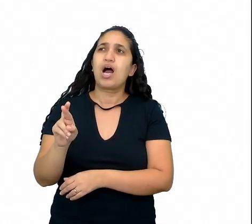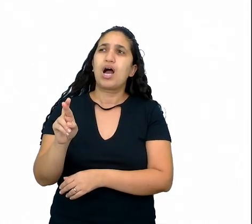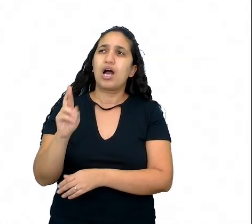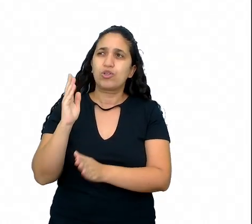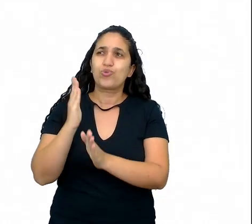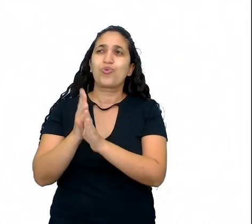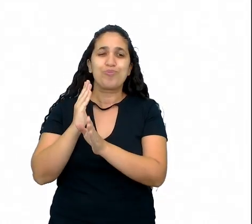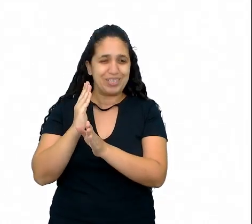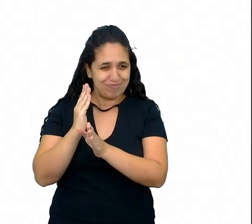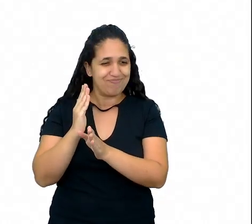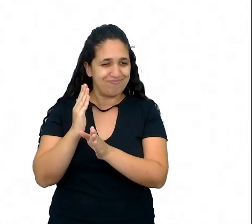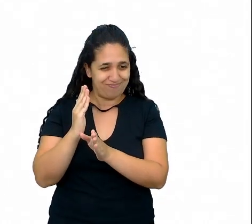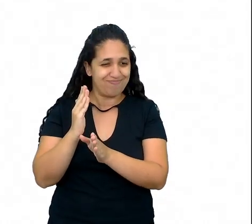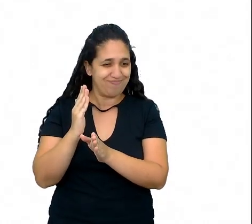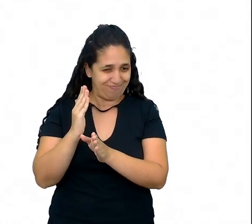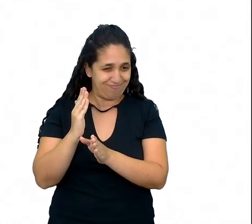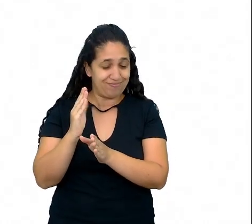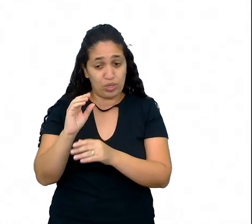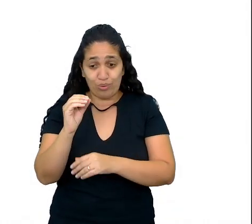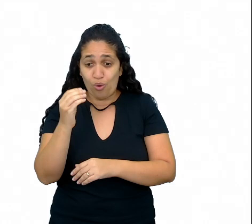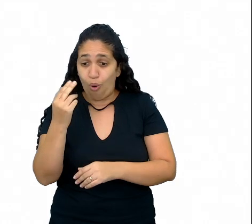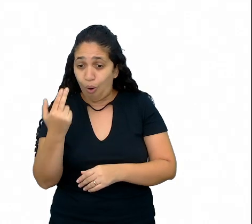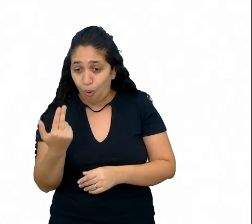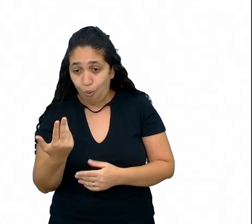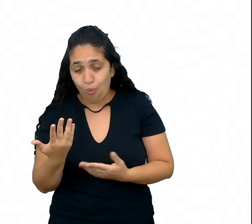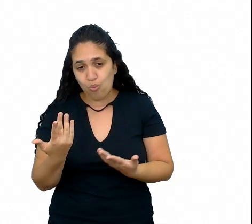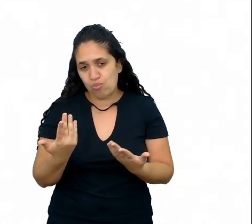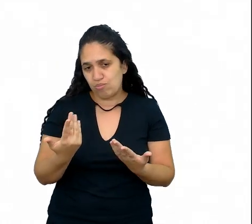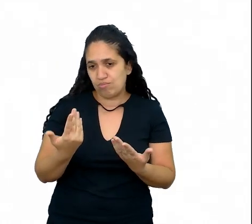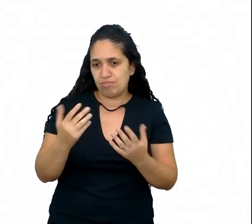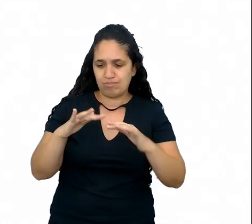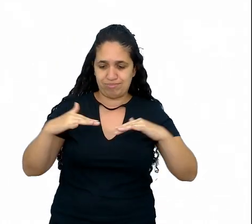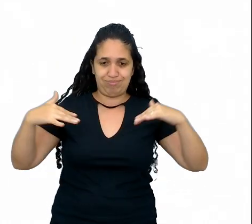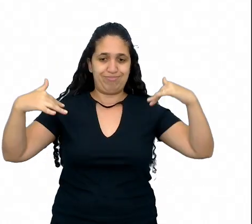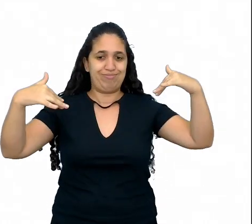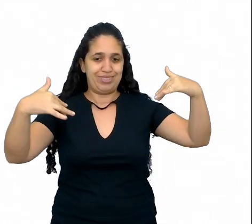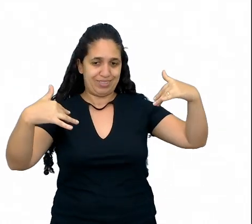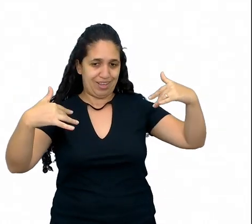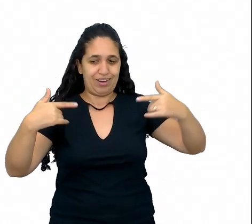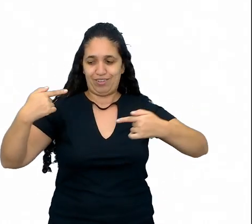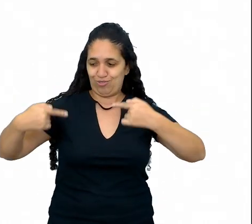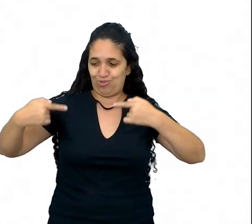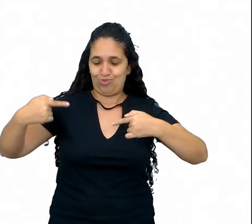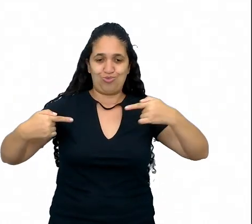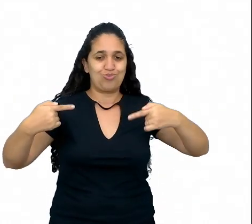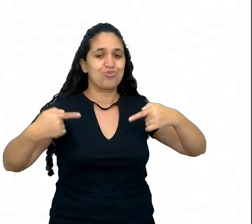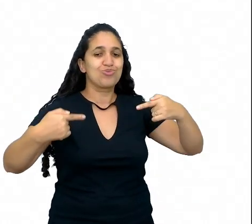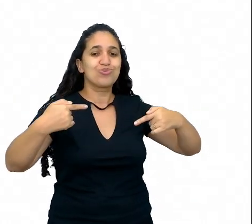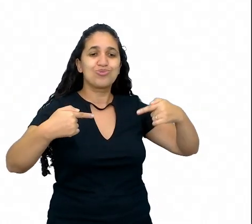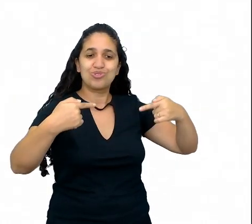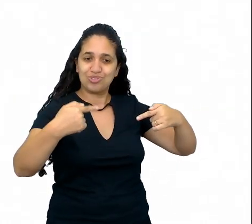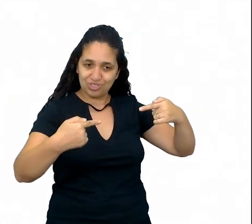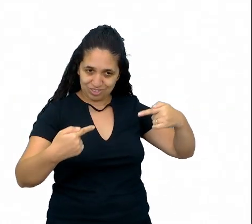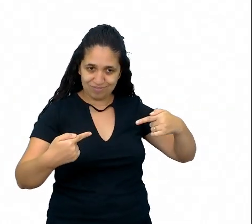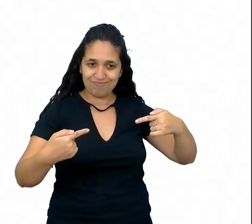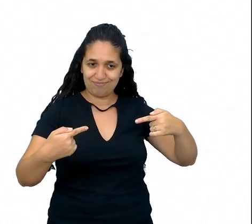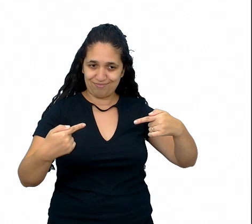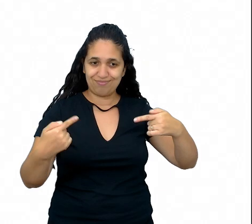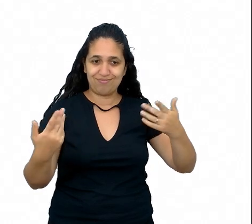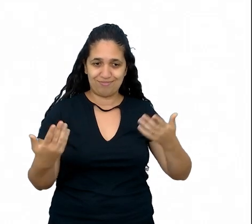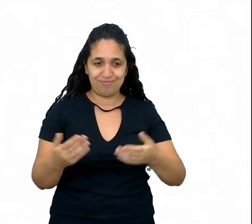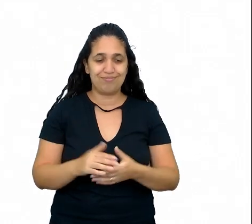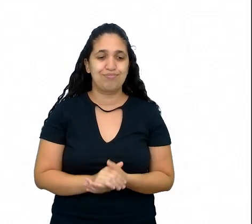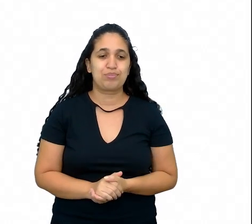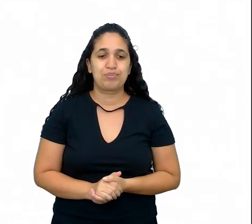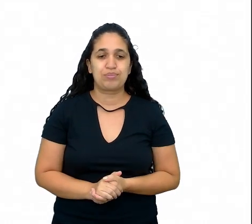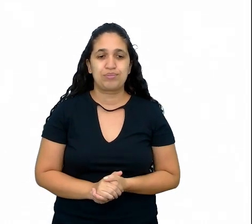uma conclusão, ou pode ser feita ali uma plenária ali com os estudantes, deles discutirem sobre isso, né.